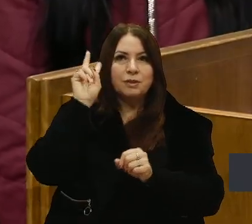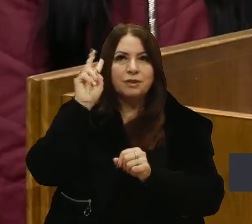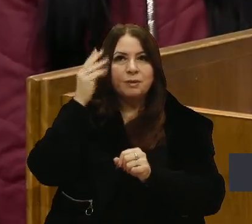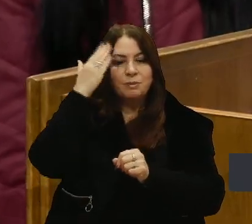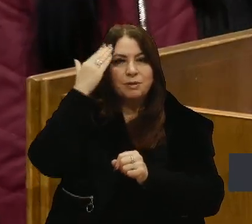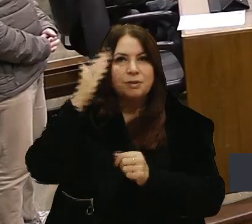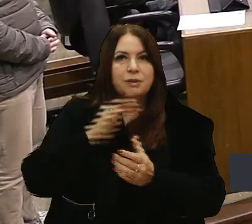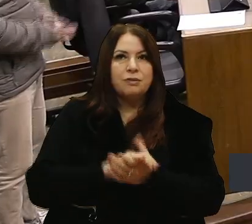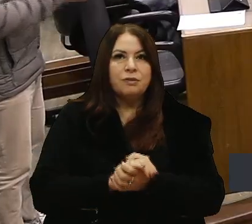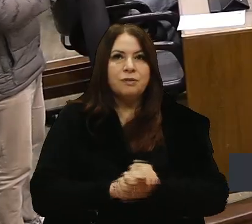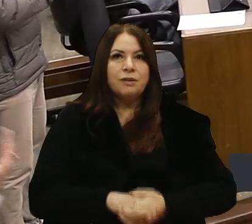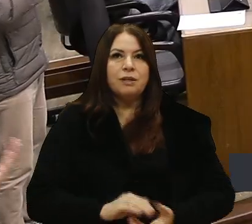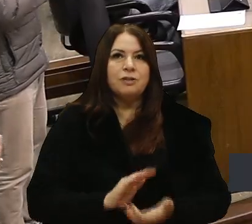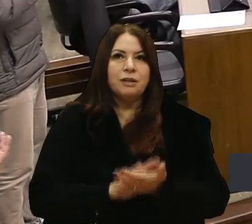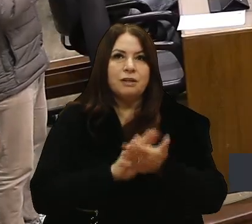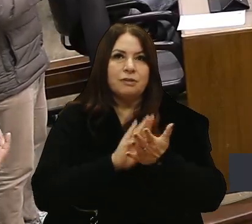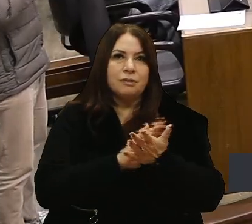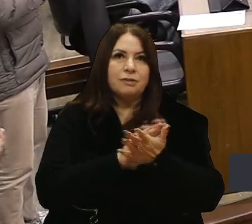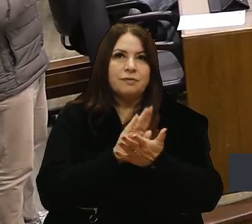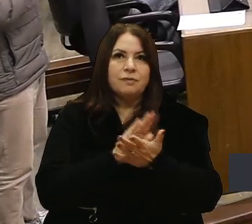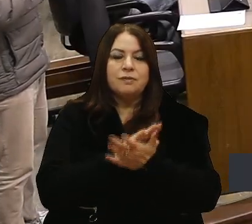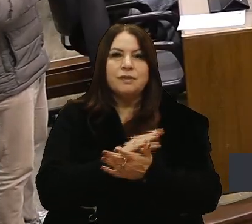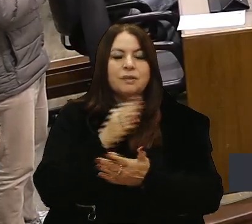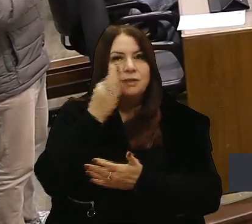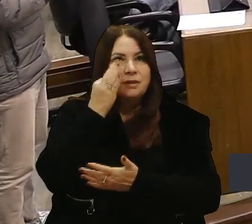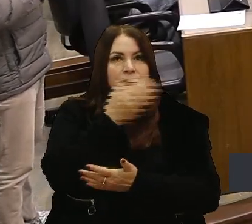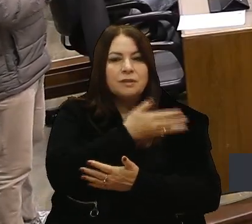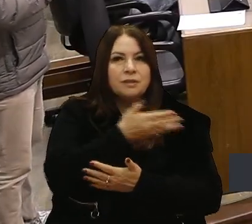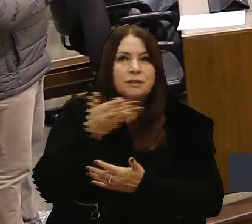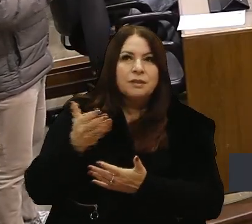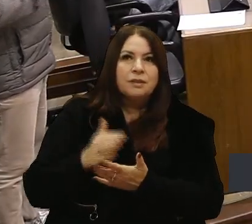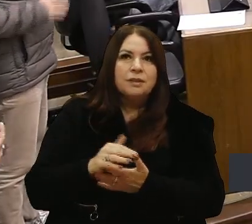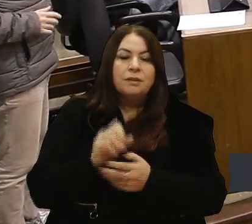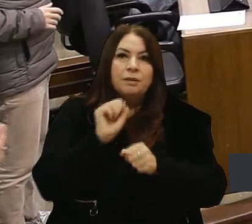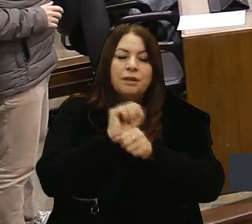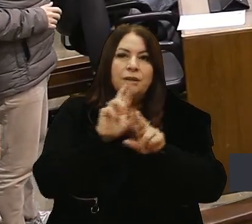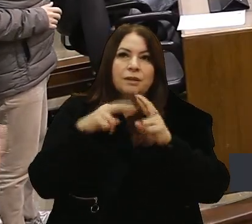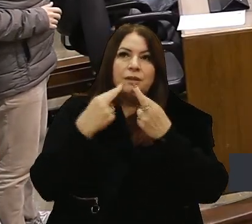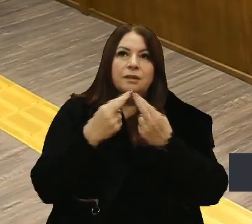Obrigada. Obrigado pela presença. Suspendemos a sessão.